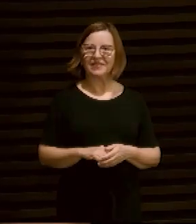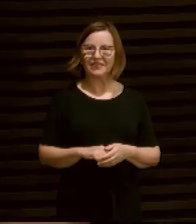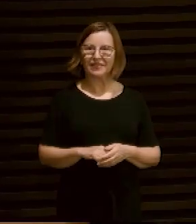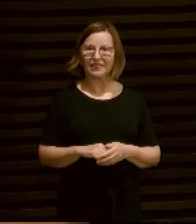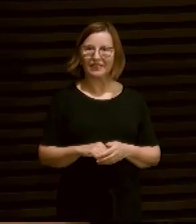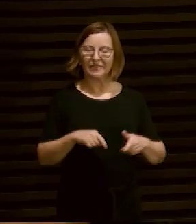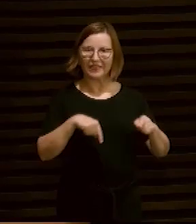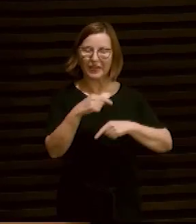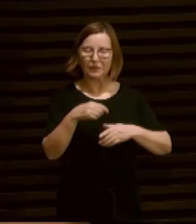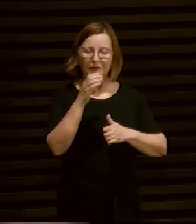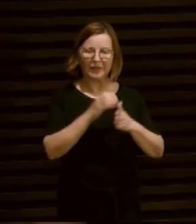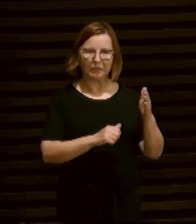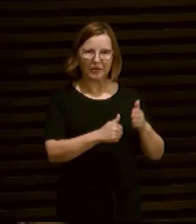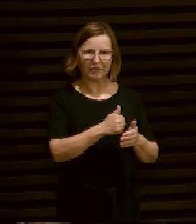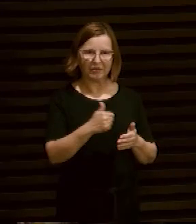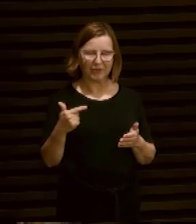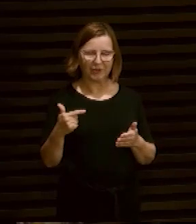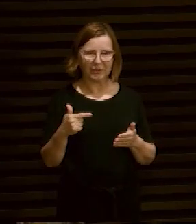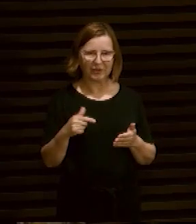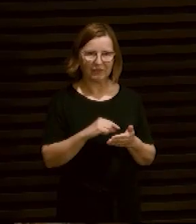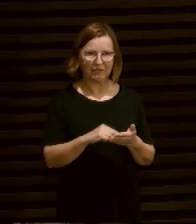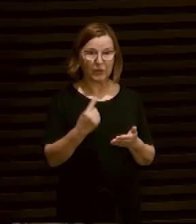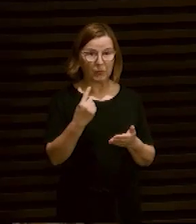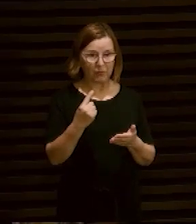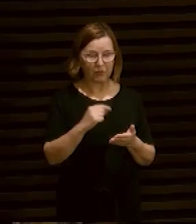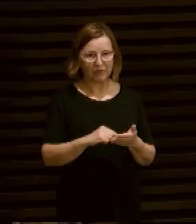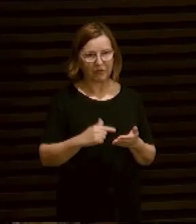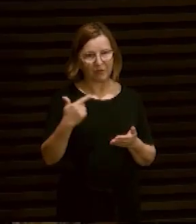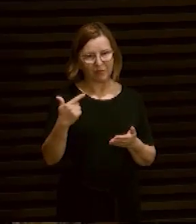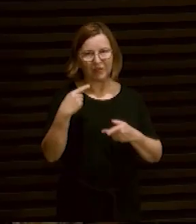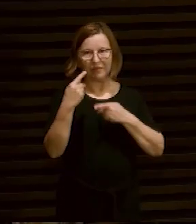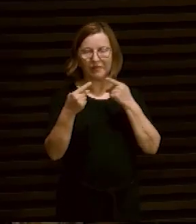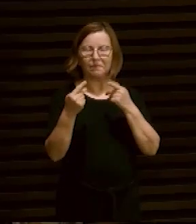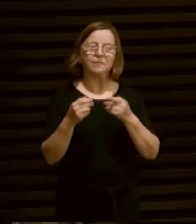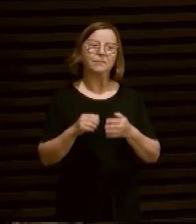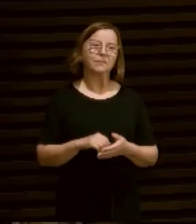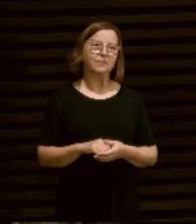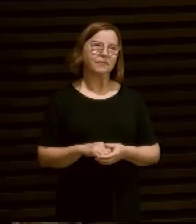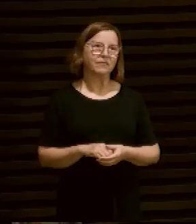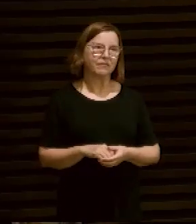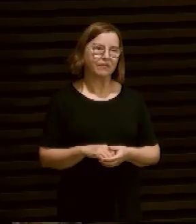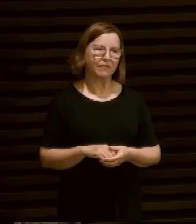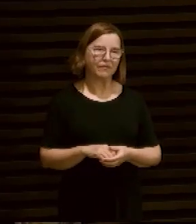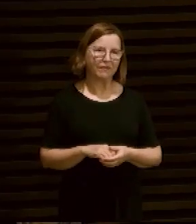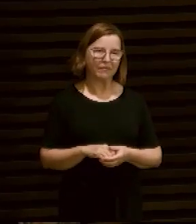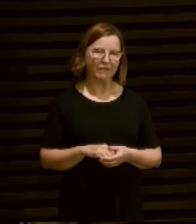Hebreus capítulo 12, versículos 1 e 2, depois dele fazer